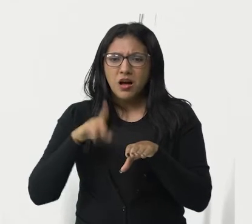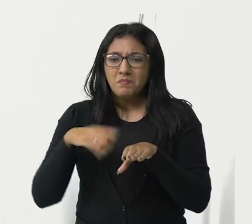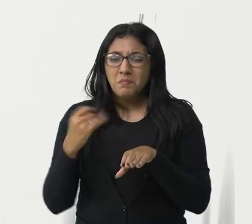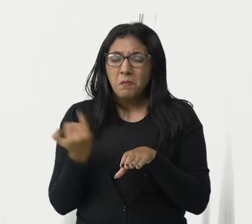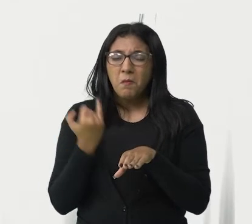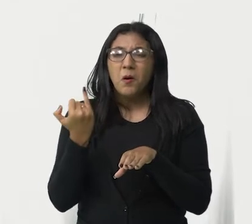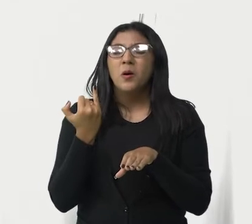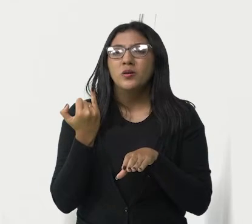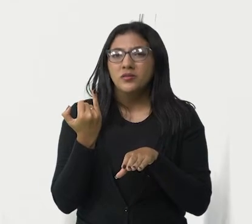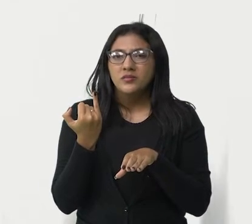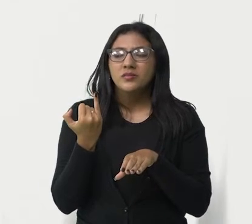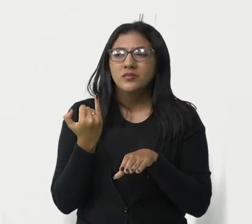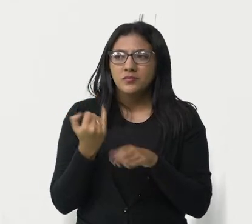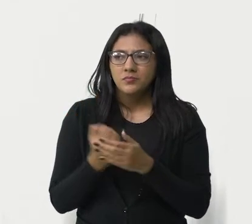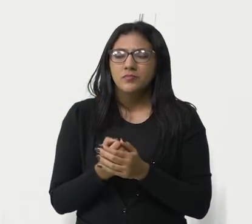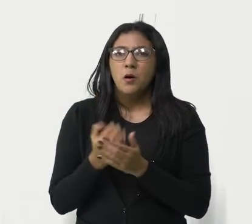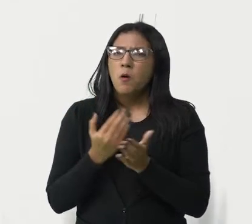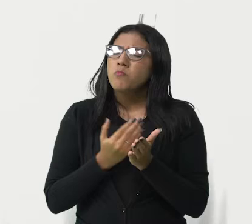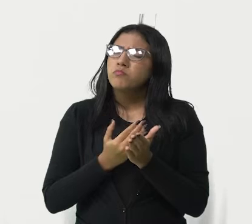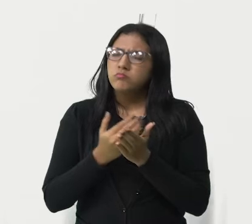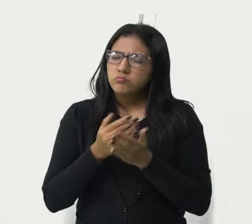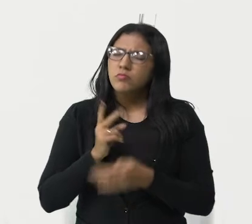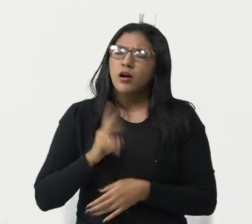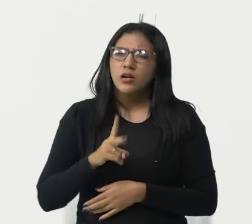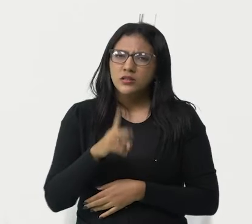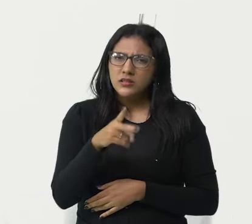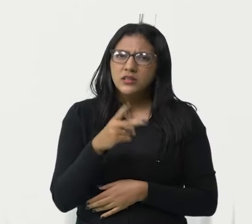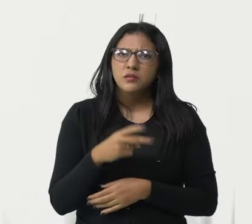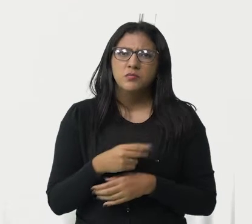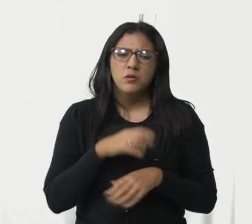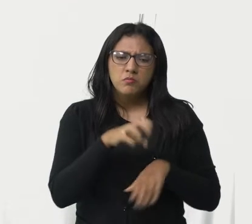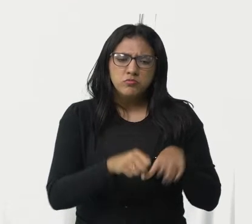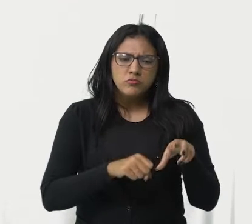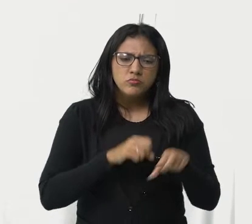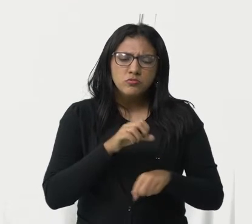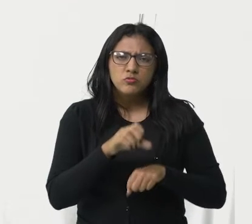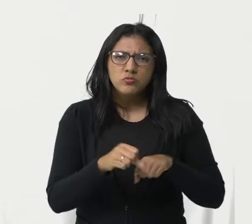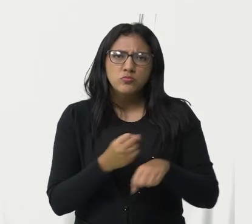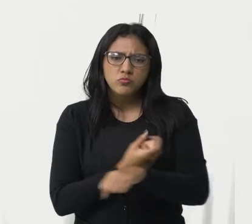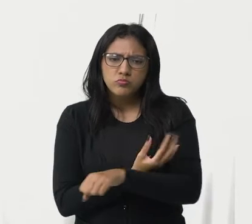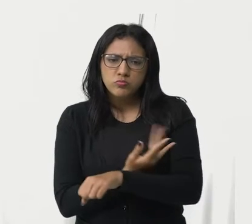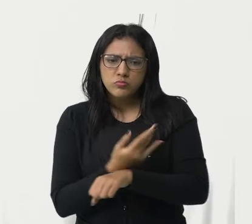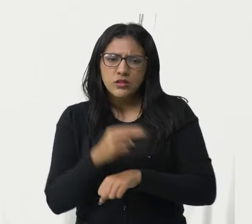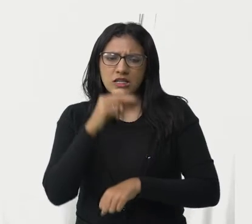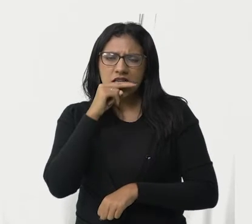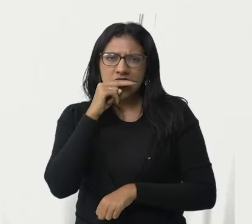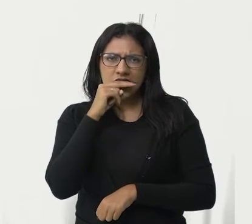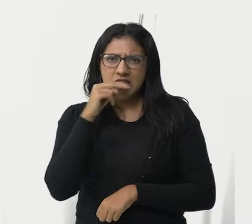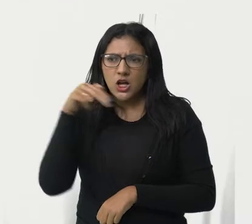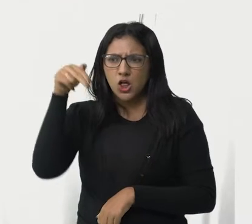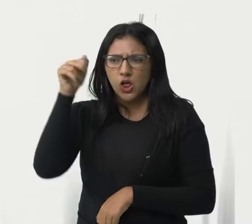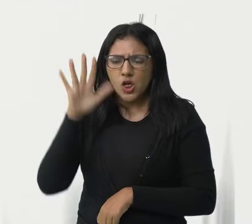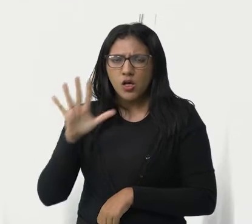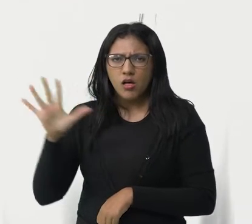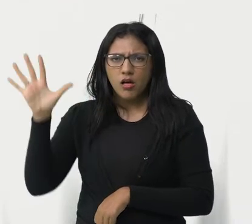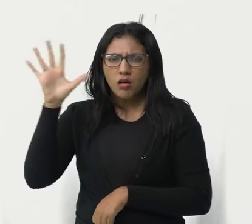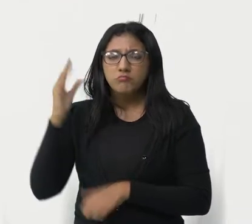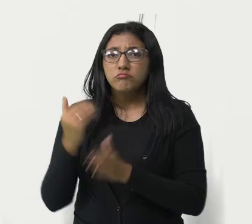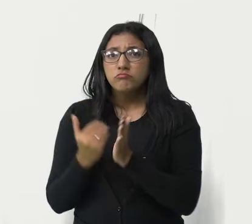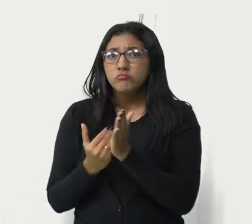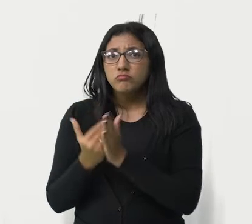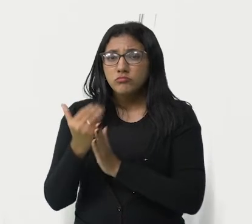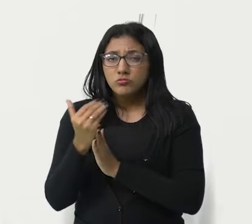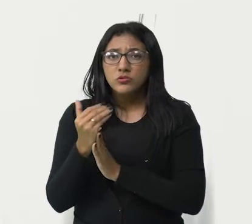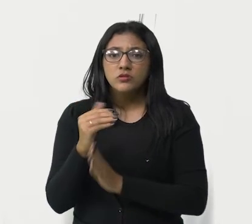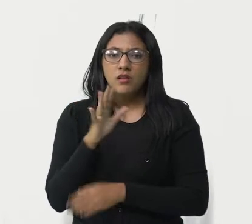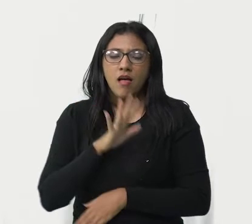atividade. Continua com a atividade da cana-de-açúcar, mas sai do Nordeste e começa também a ir para a